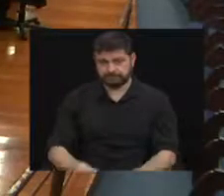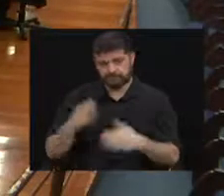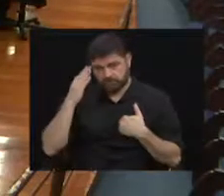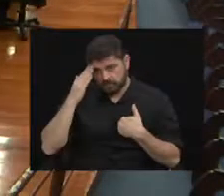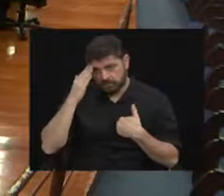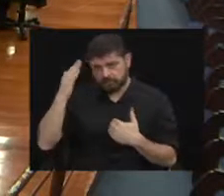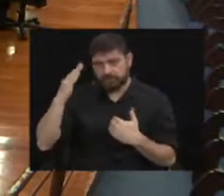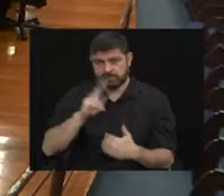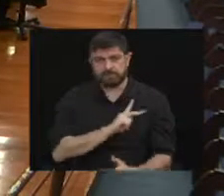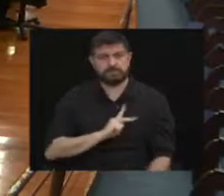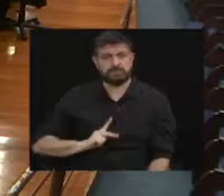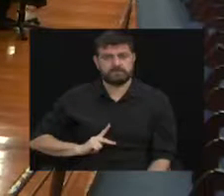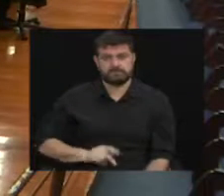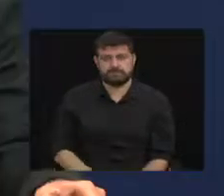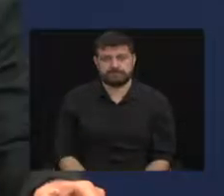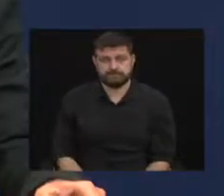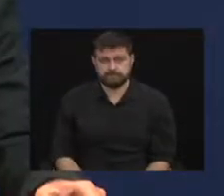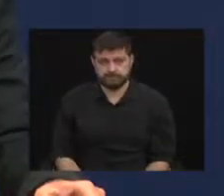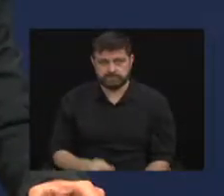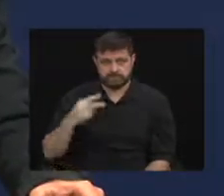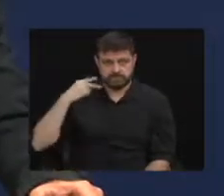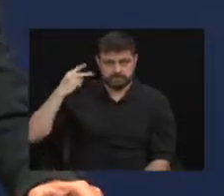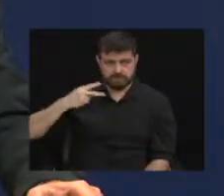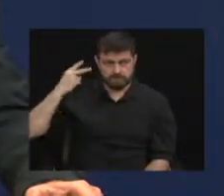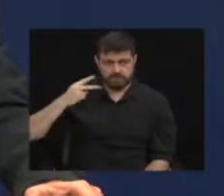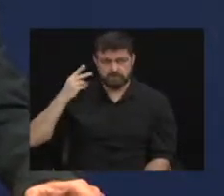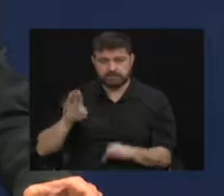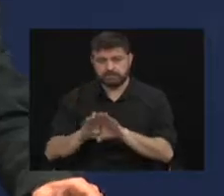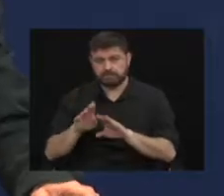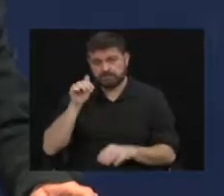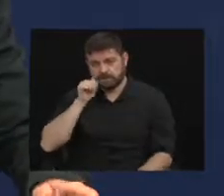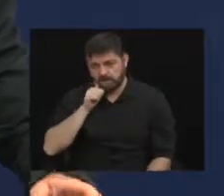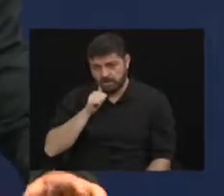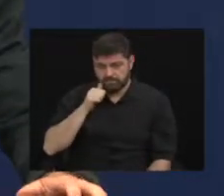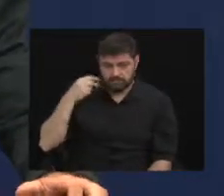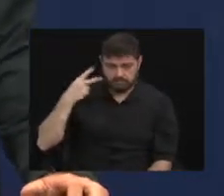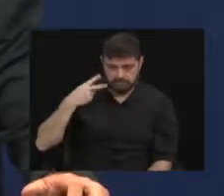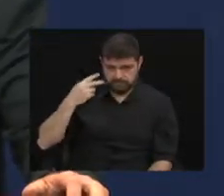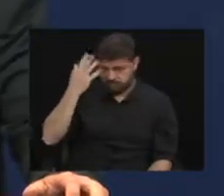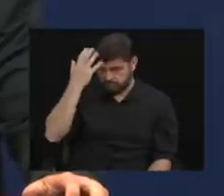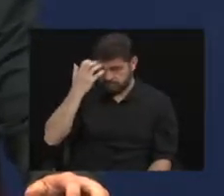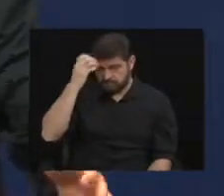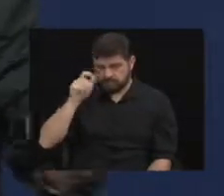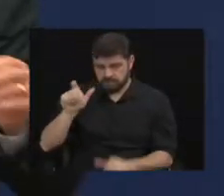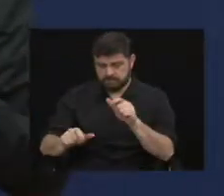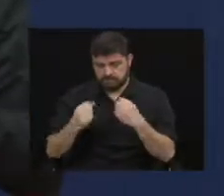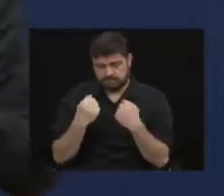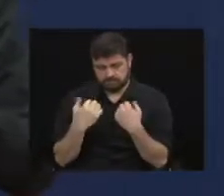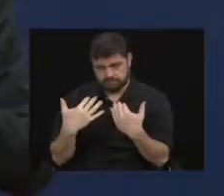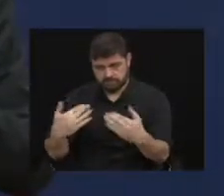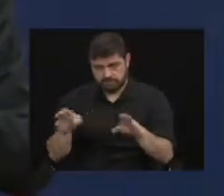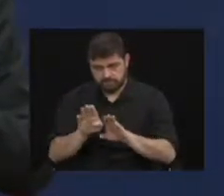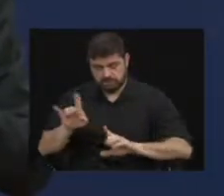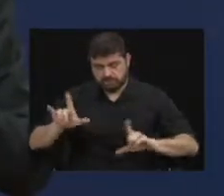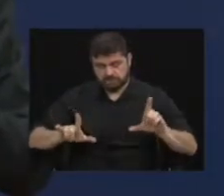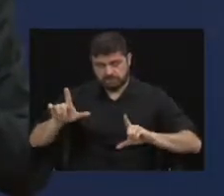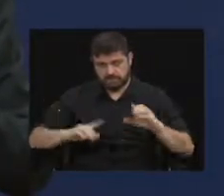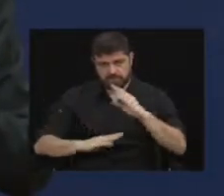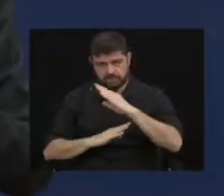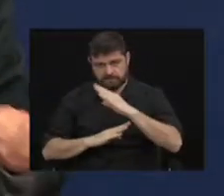pela iniciativa e pelo Instituto também, que é um instituto bastante importante, aqui tem feito um trabalho bastante importante na